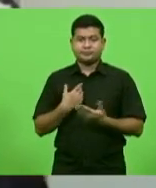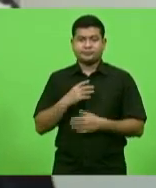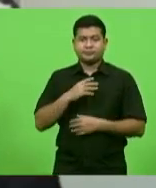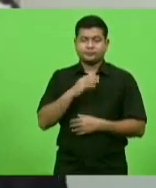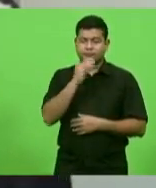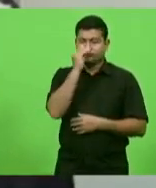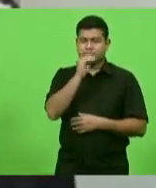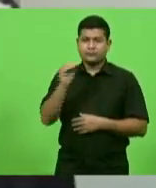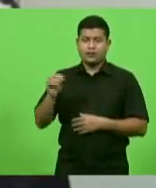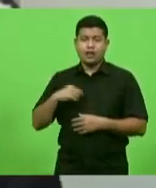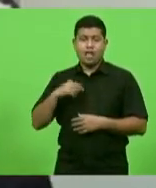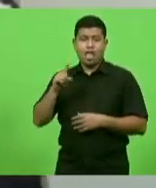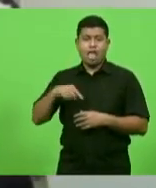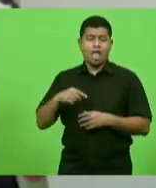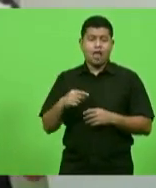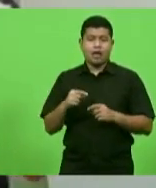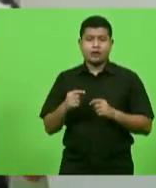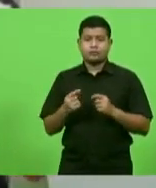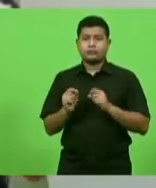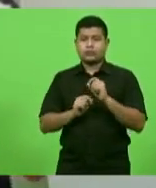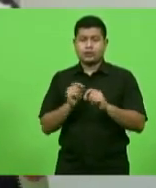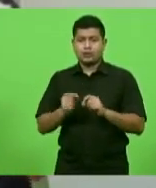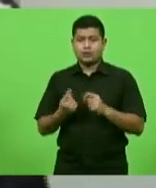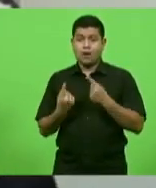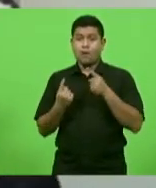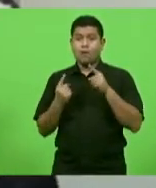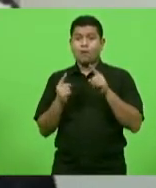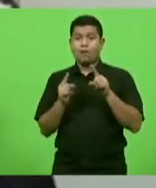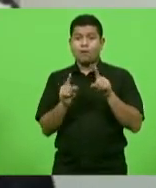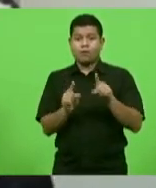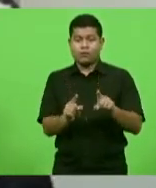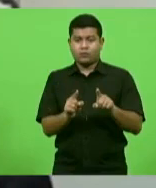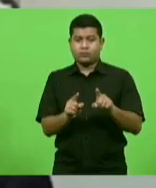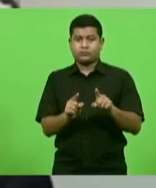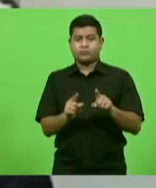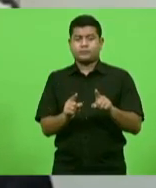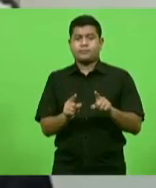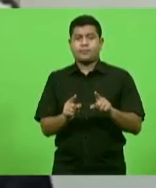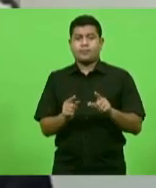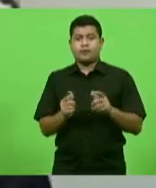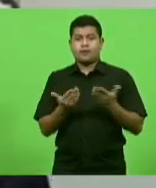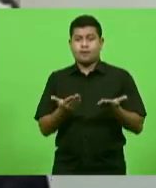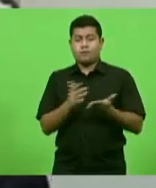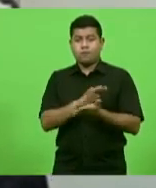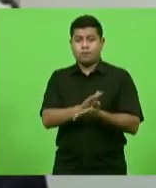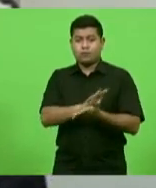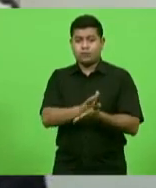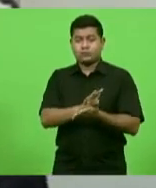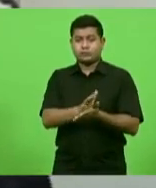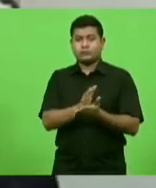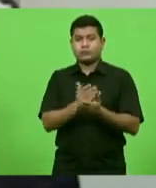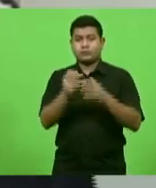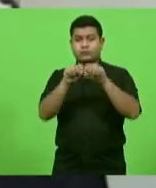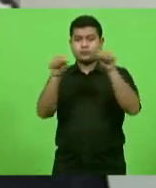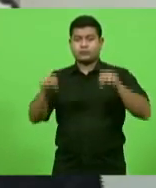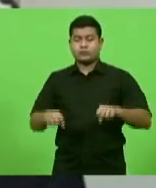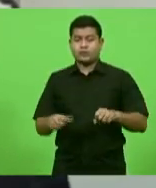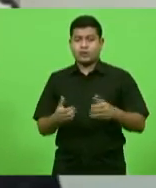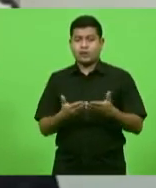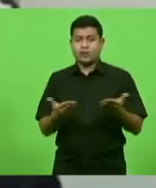defesa é flertar perigosamente com o despótico autoritário opressor e tirânico